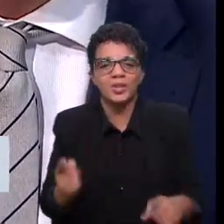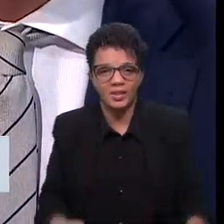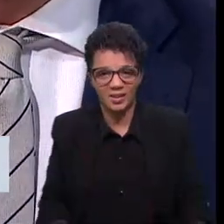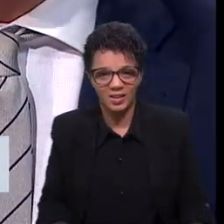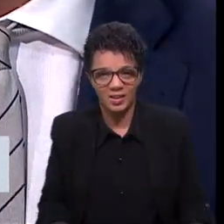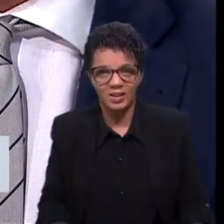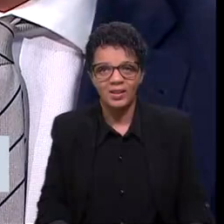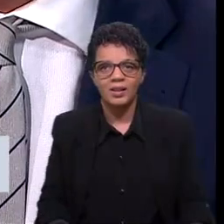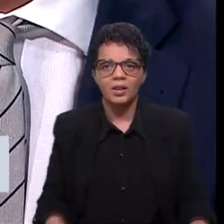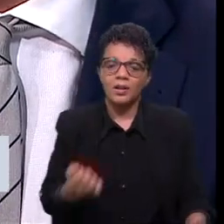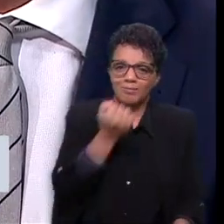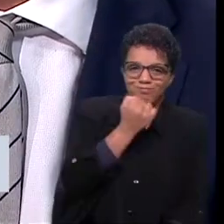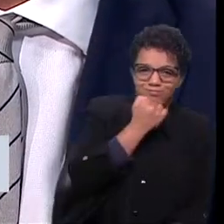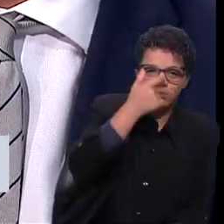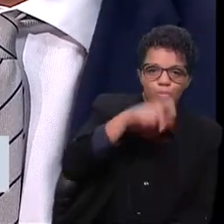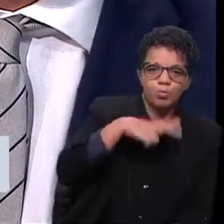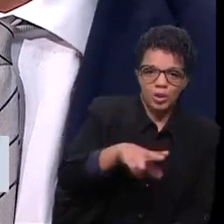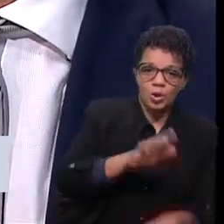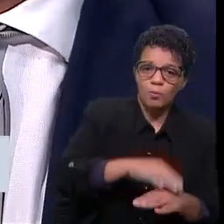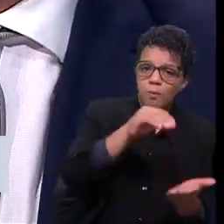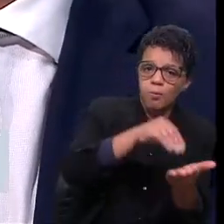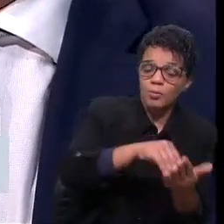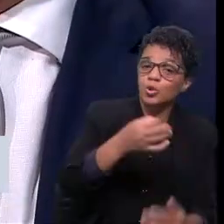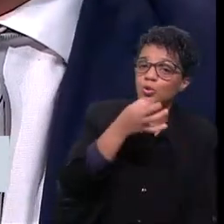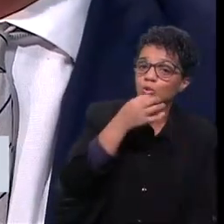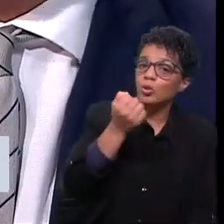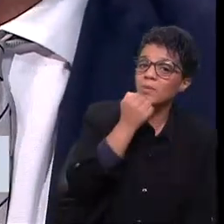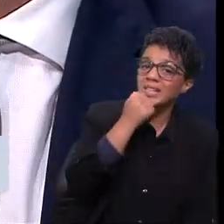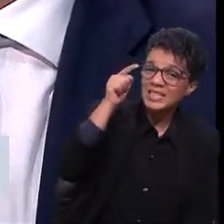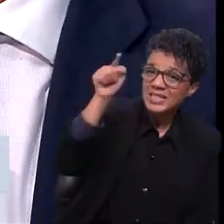em contas que não se ria dos portugueses que estão pobres